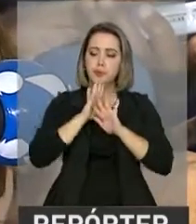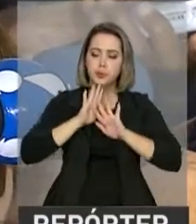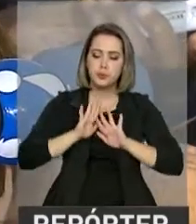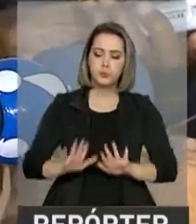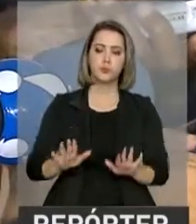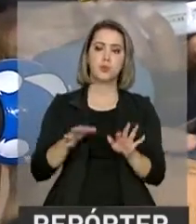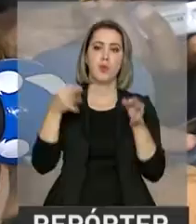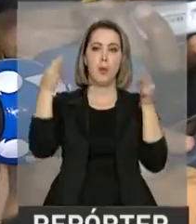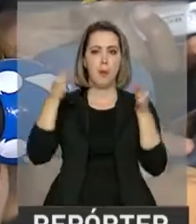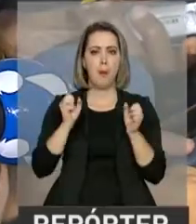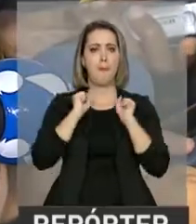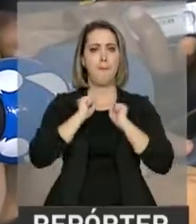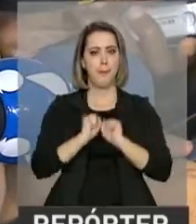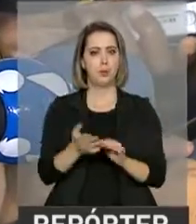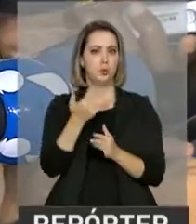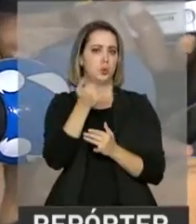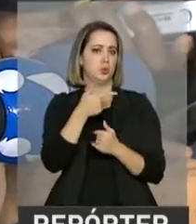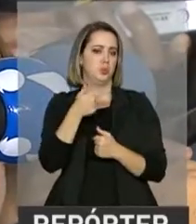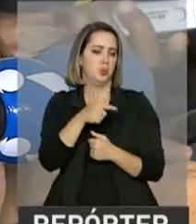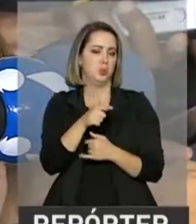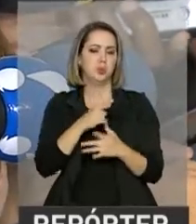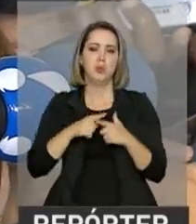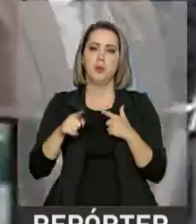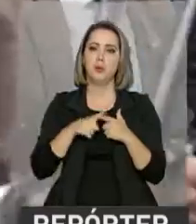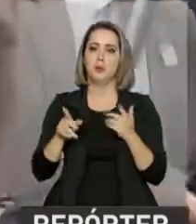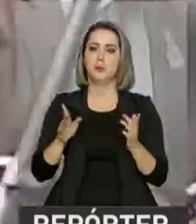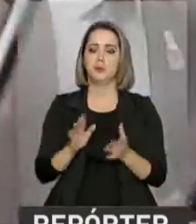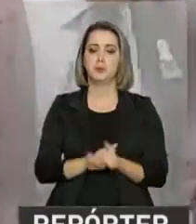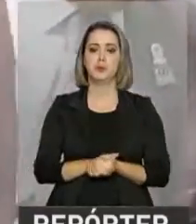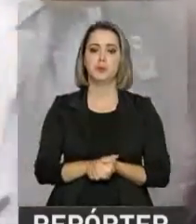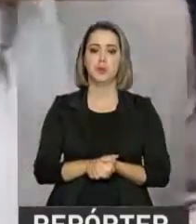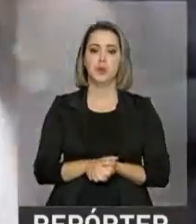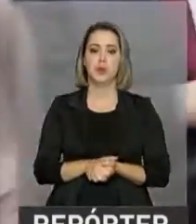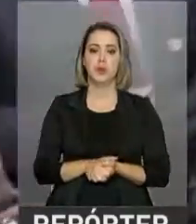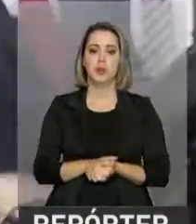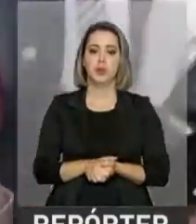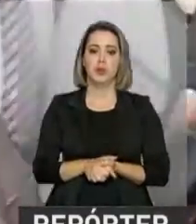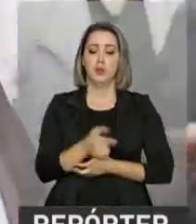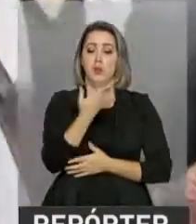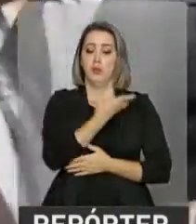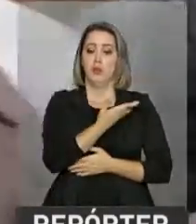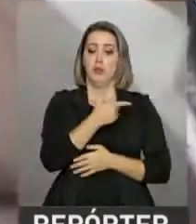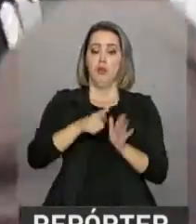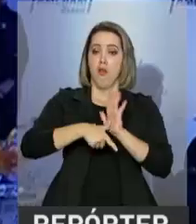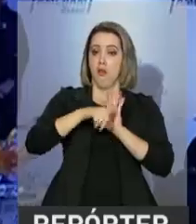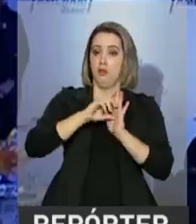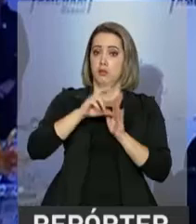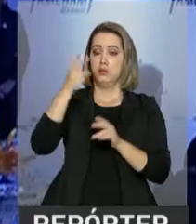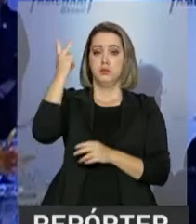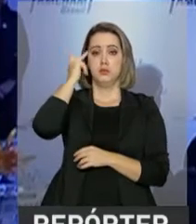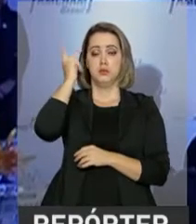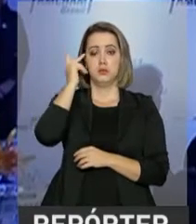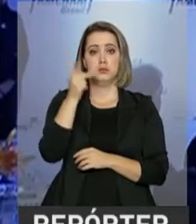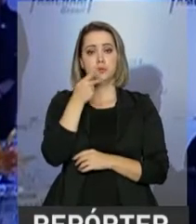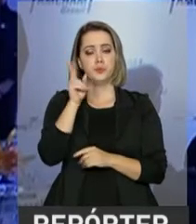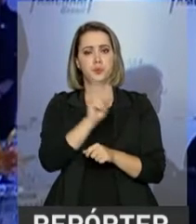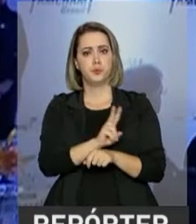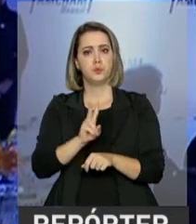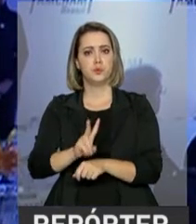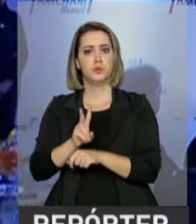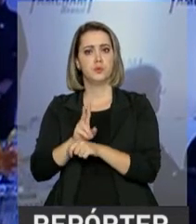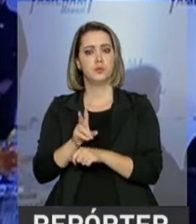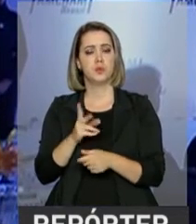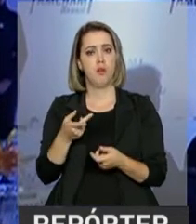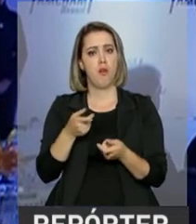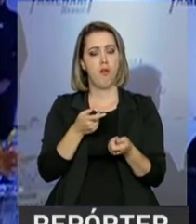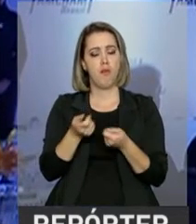tranquilidade, podem consumir que ninguém vai ter problema com isso. Mais cedo, em São Paulo, o presidente Michel Temer voltou a defender a